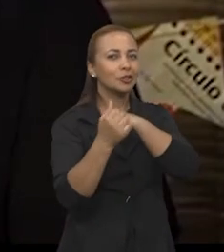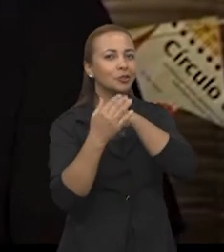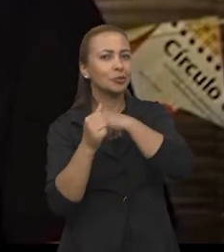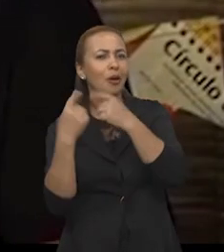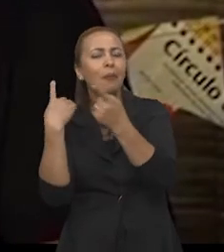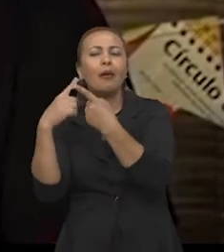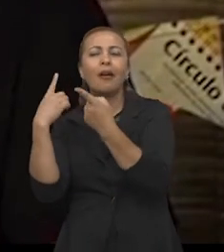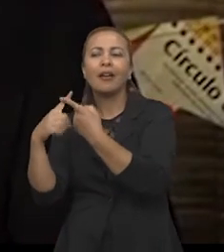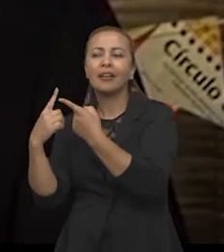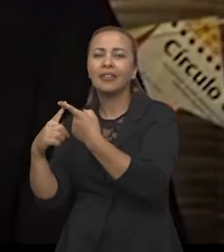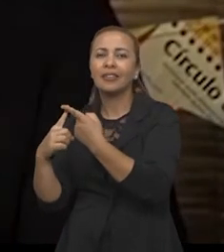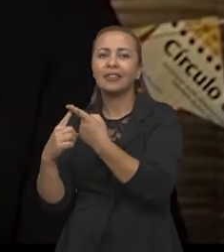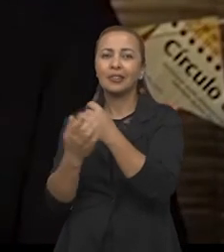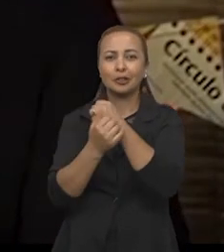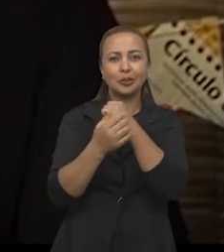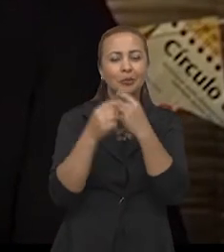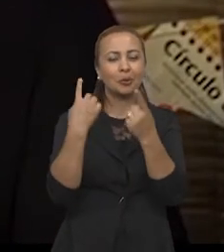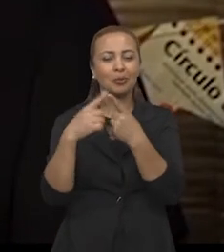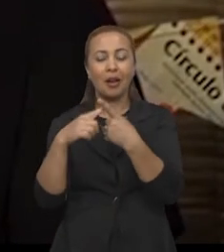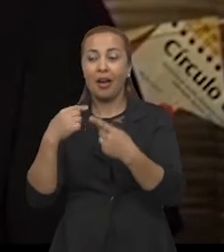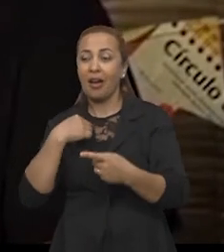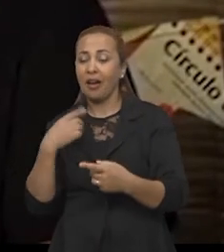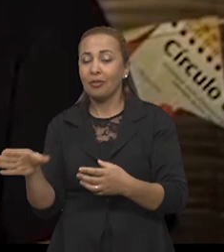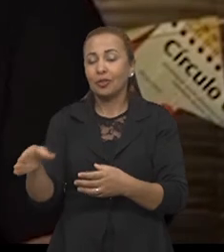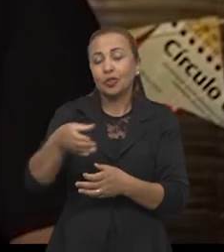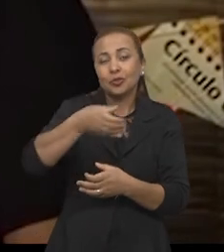me chamar? Pra quem mandou me chamar?